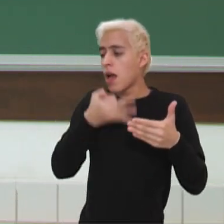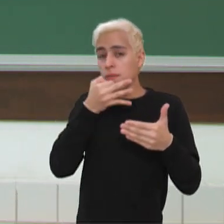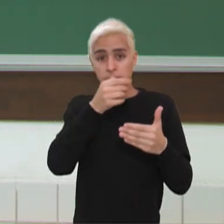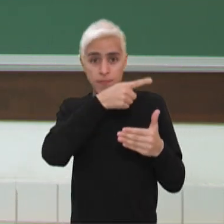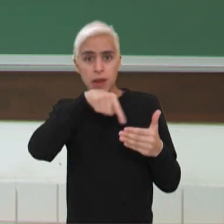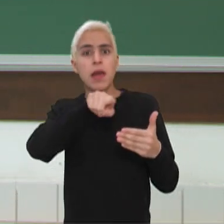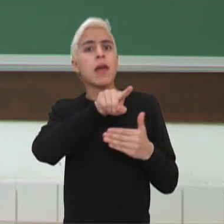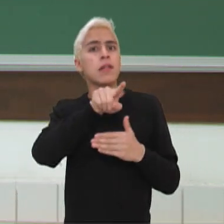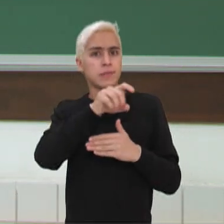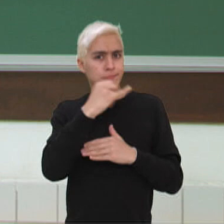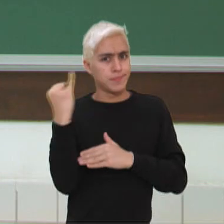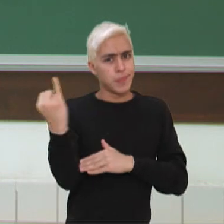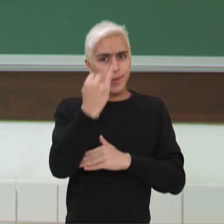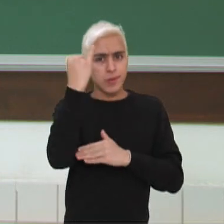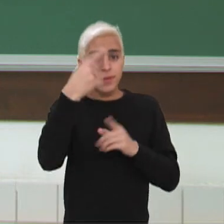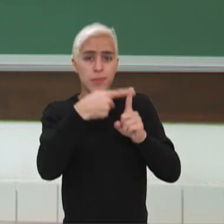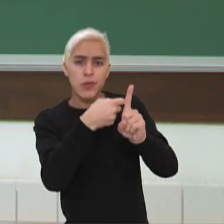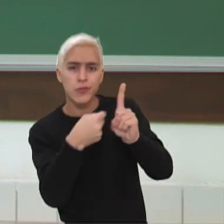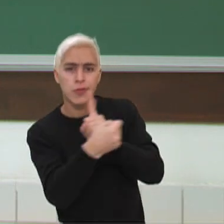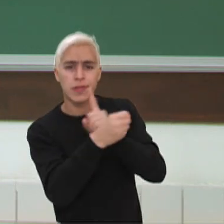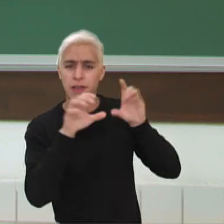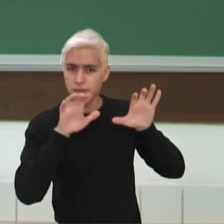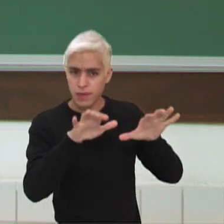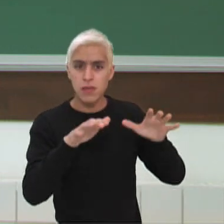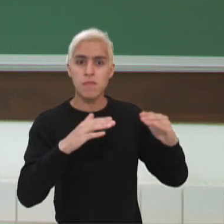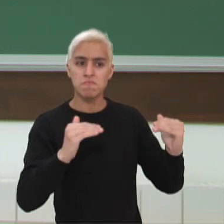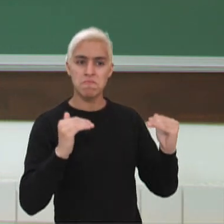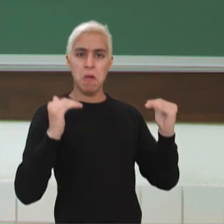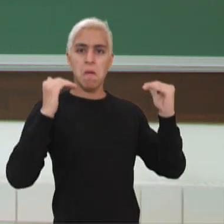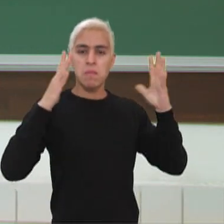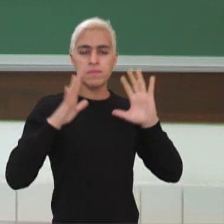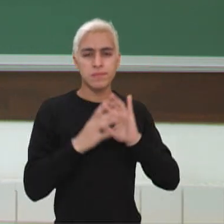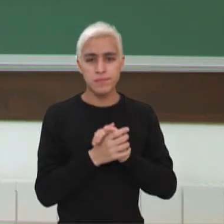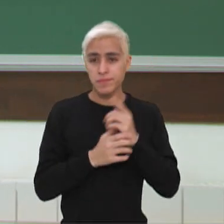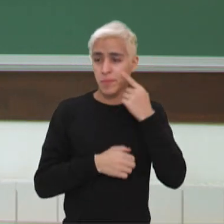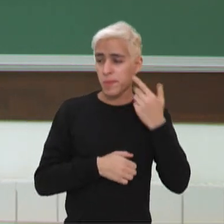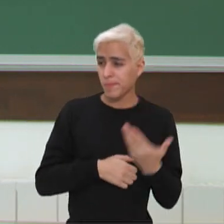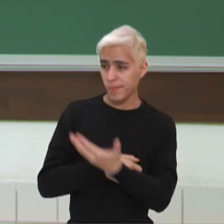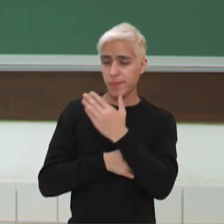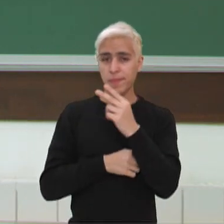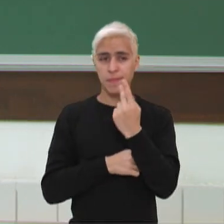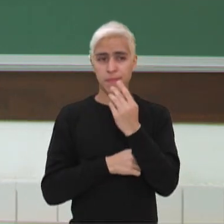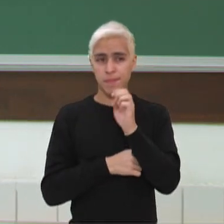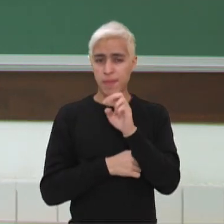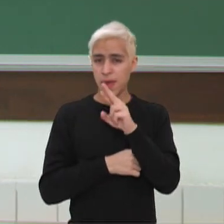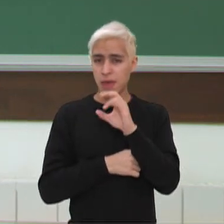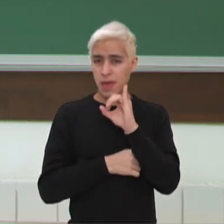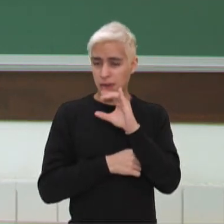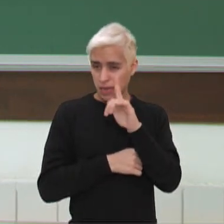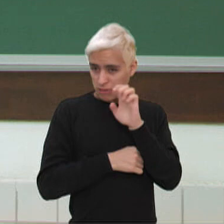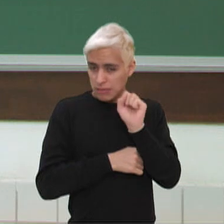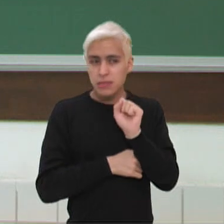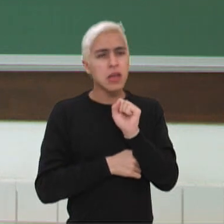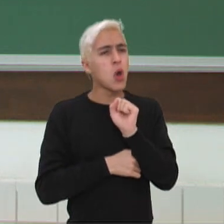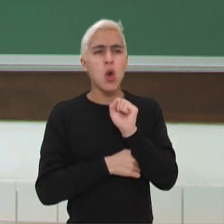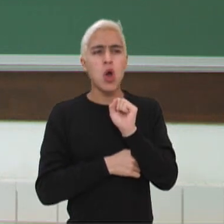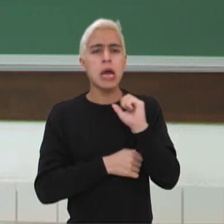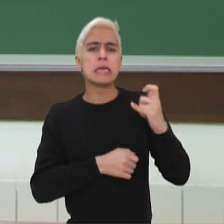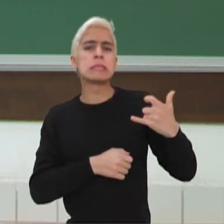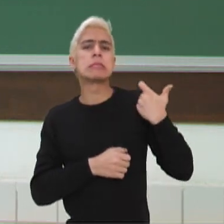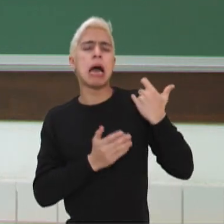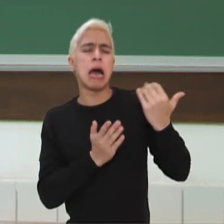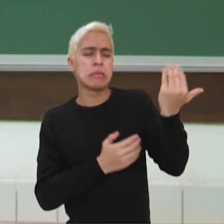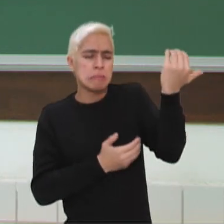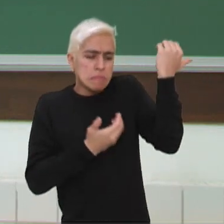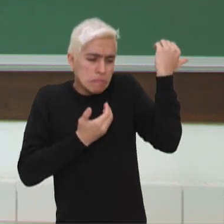extremamente importante para uma sociedade como essa. Aí a gente tem a figura de Péricles, que foi ensinado desde cedo a poder